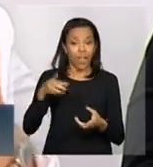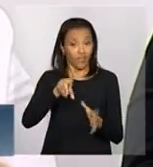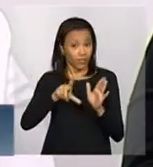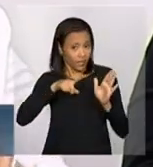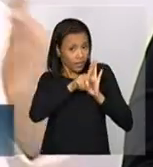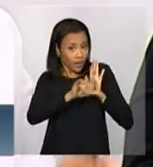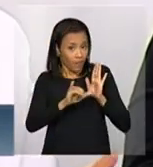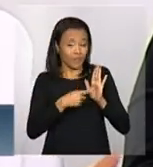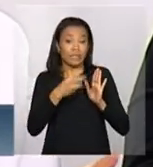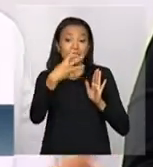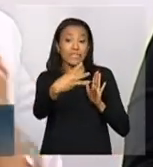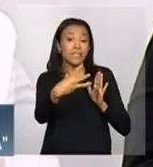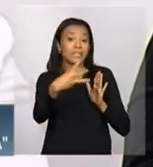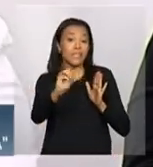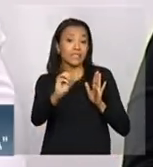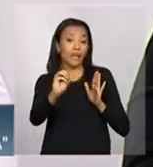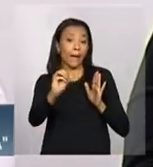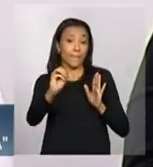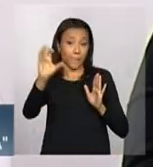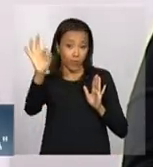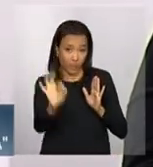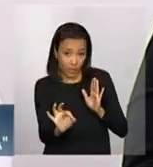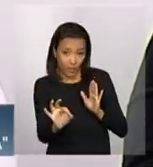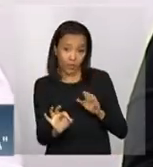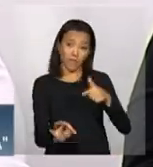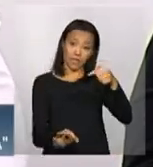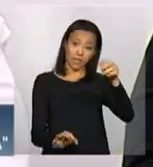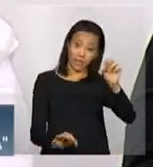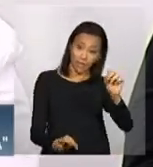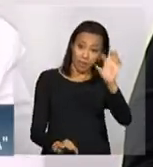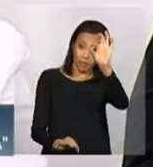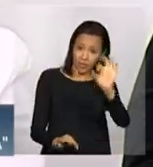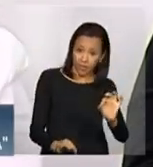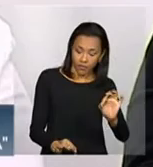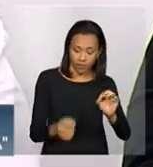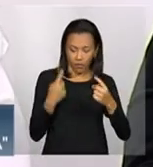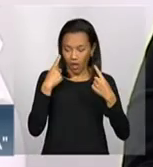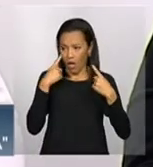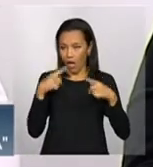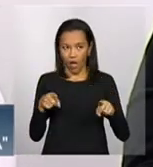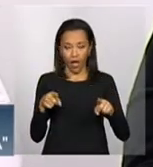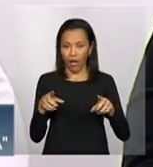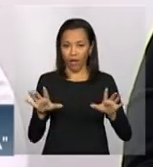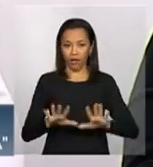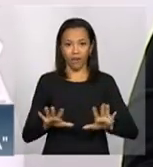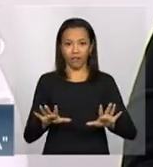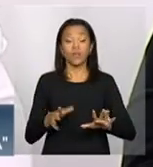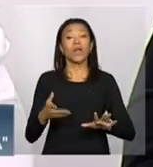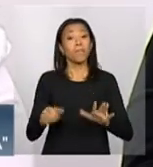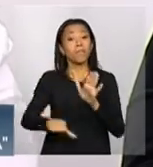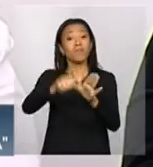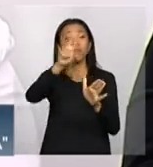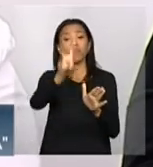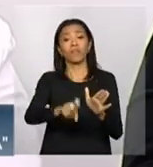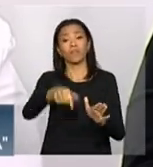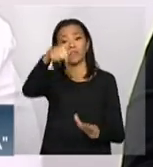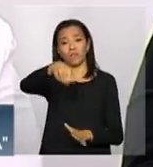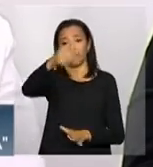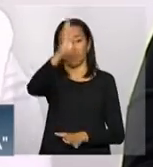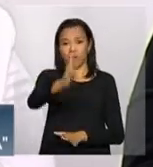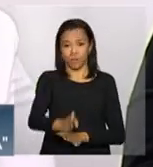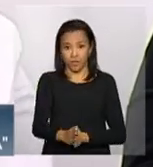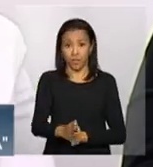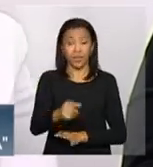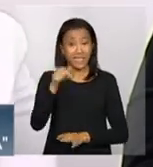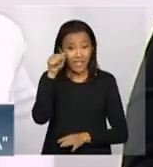diz 30% de um sexo, 70%. A primeira vez no Brasil que nós conseguimos que isso